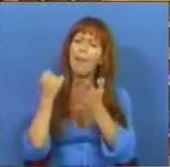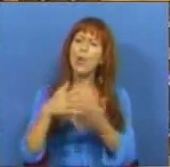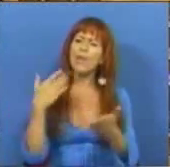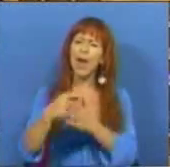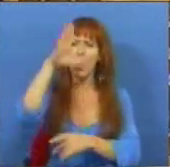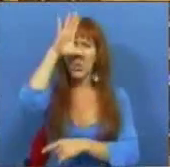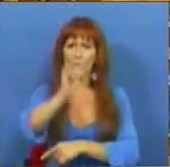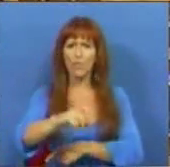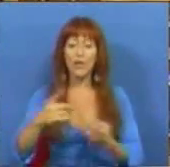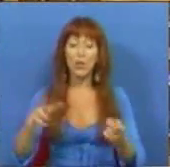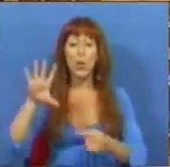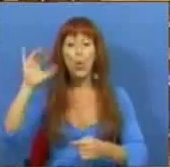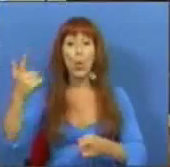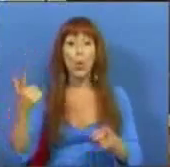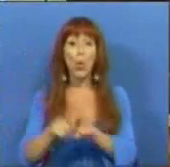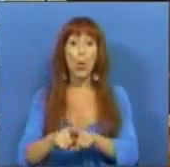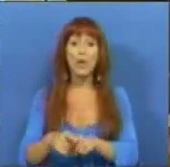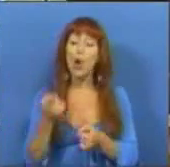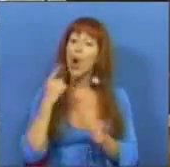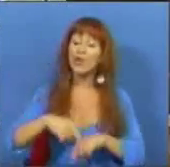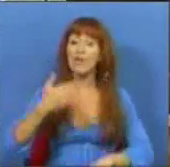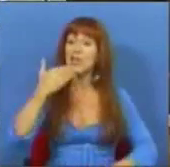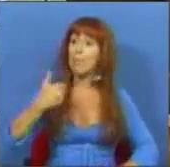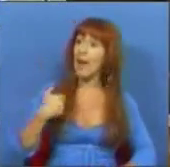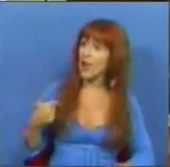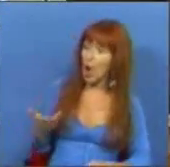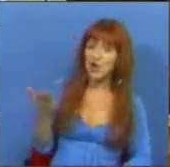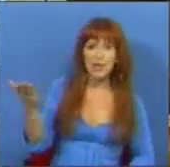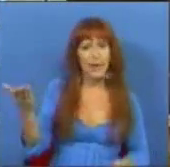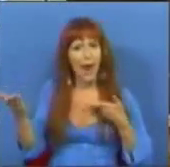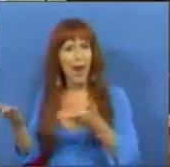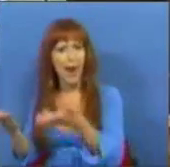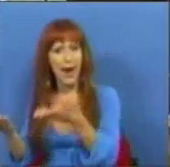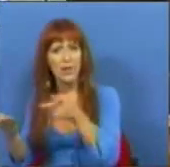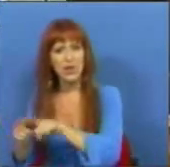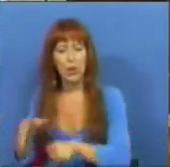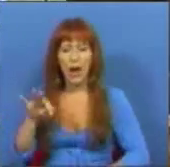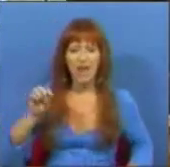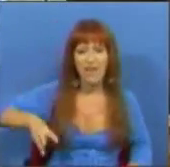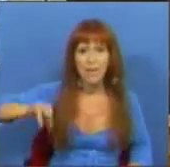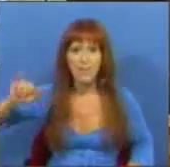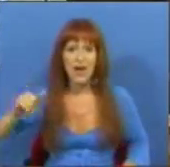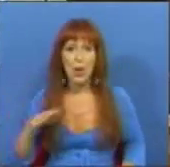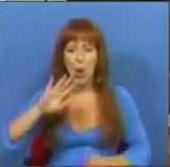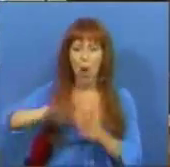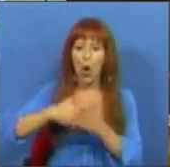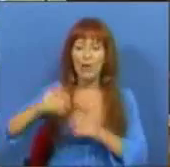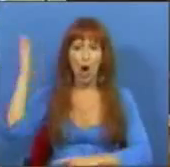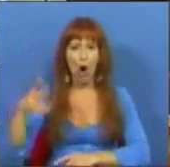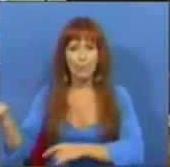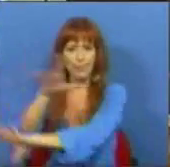o Governo quando voltar a pedir a mão estendida ao FMI ou ao Plano de Austeridade